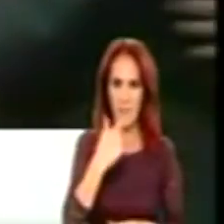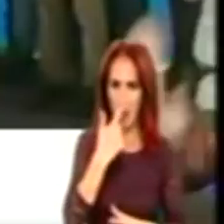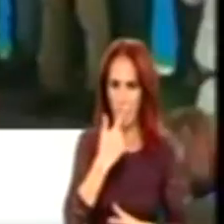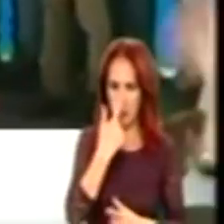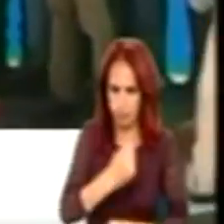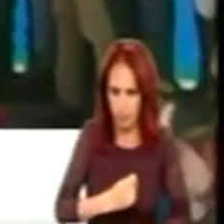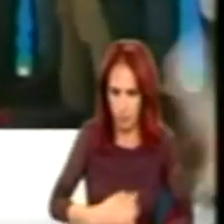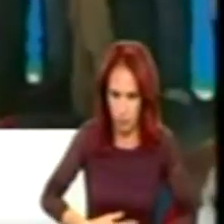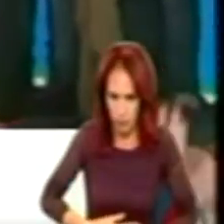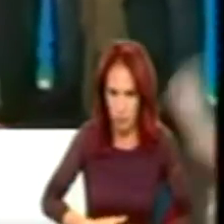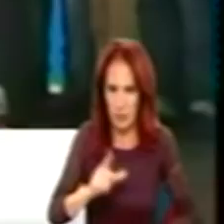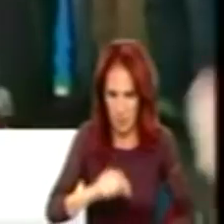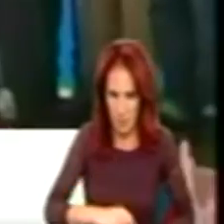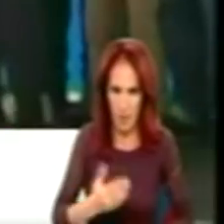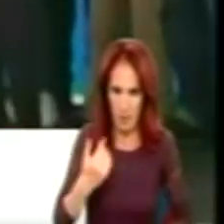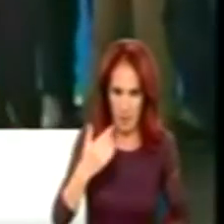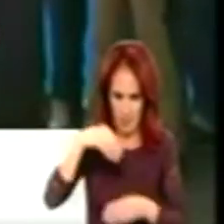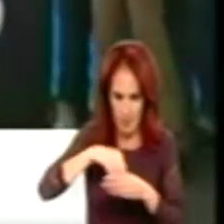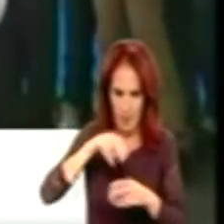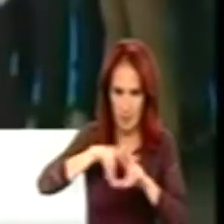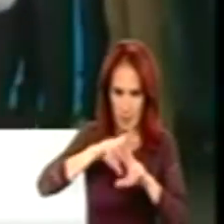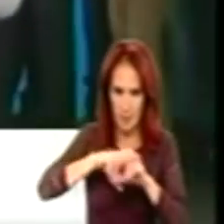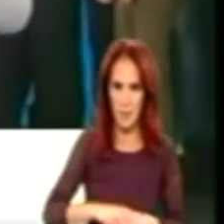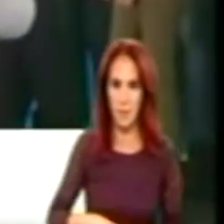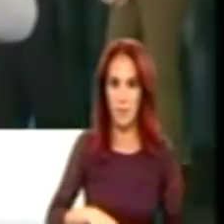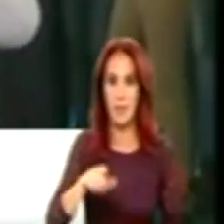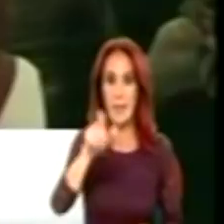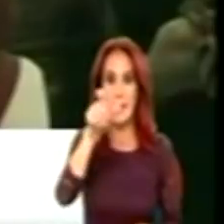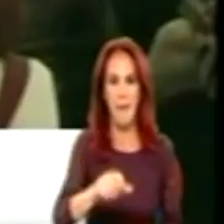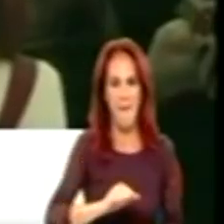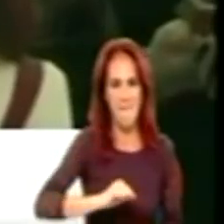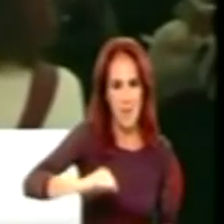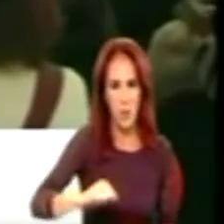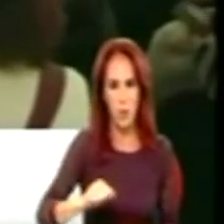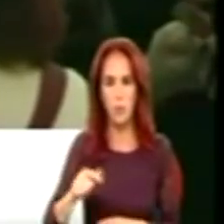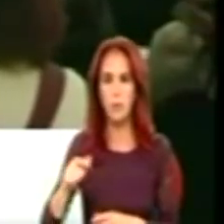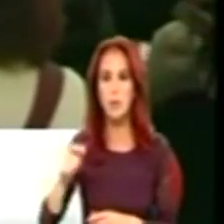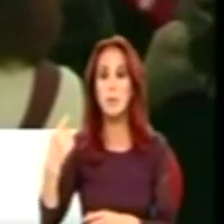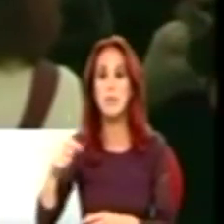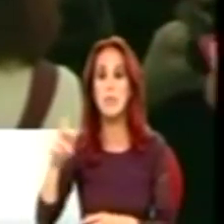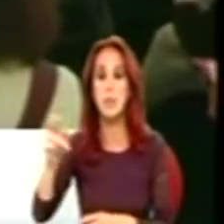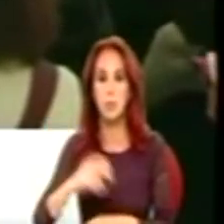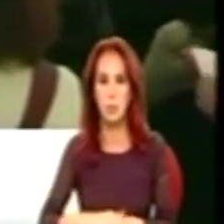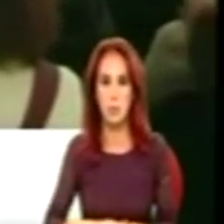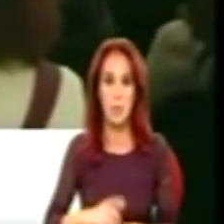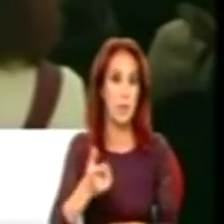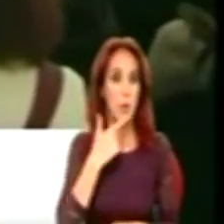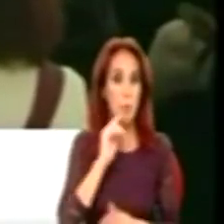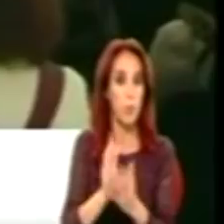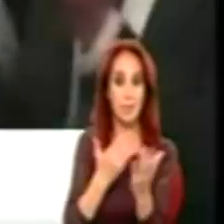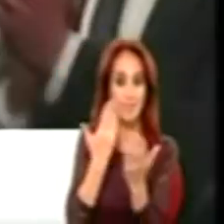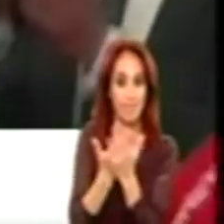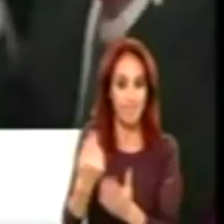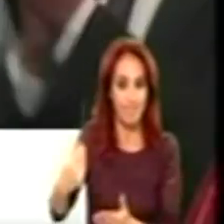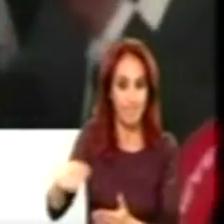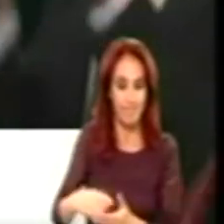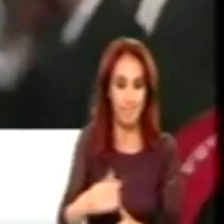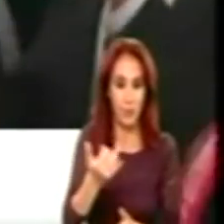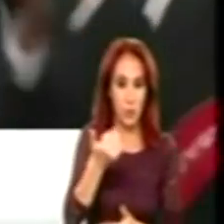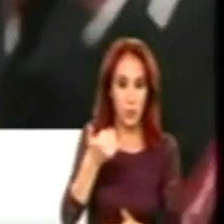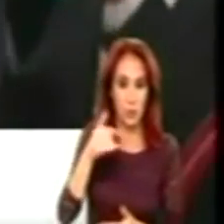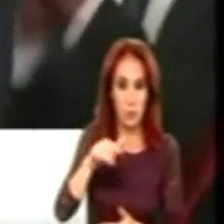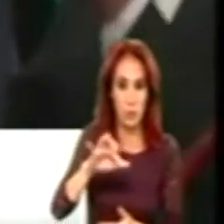dizem por outras pessoas, mas também parece que acabou dessa forma. E outros reis que nós tivemos também